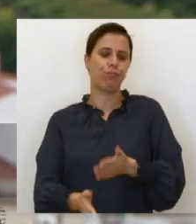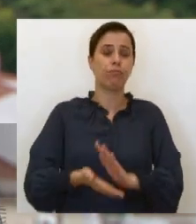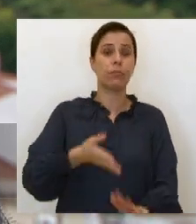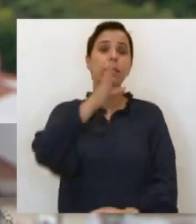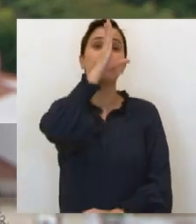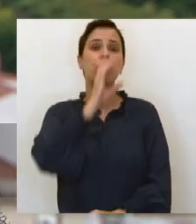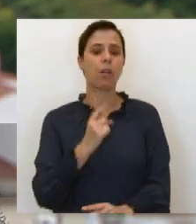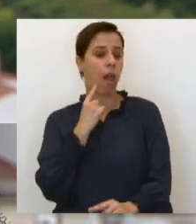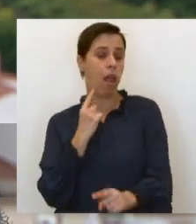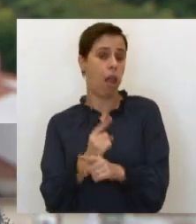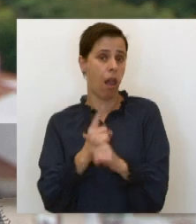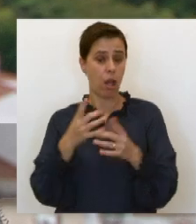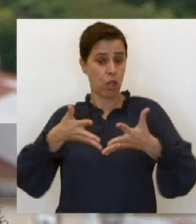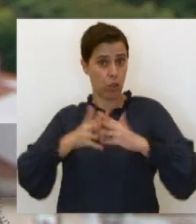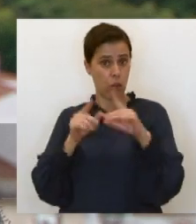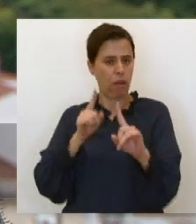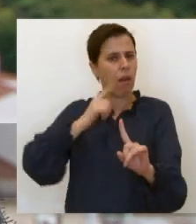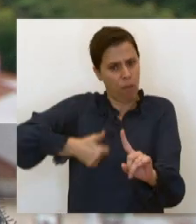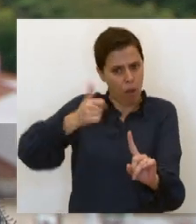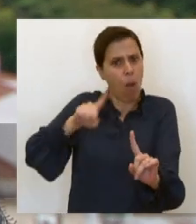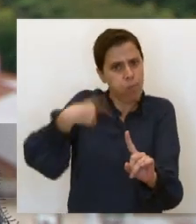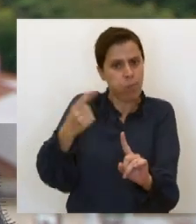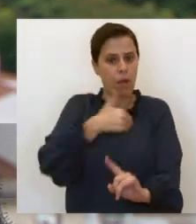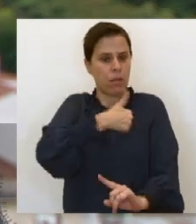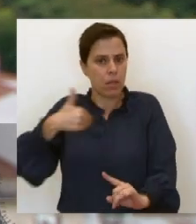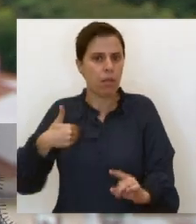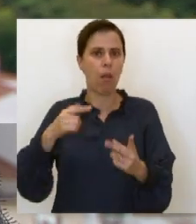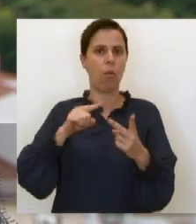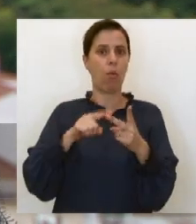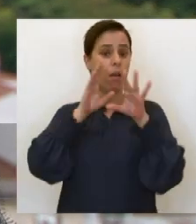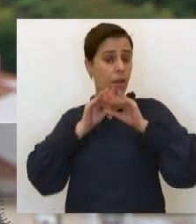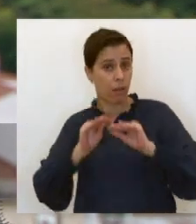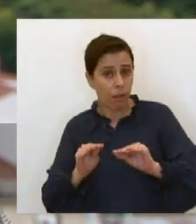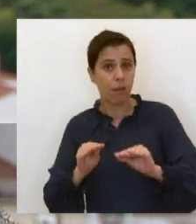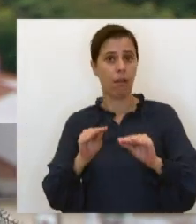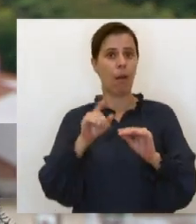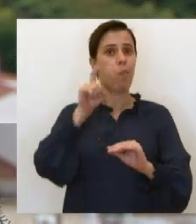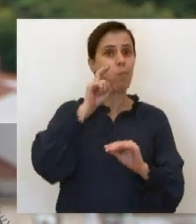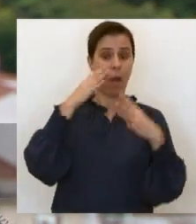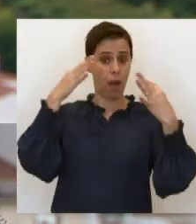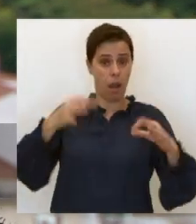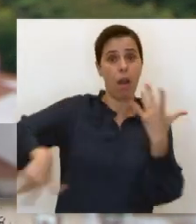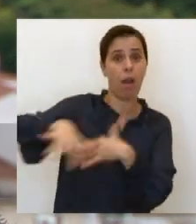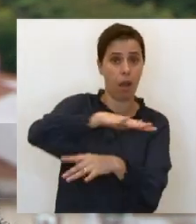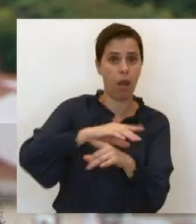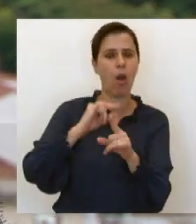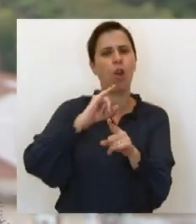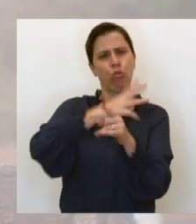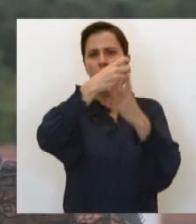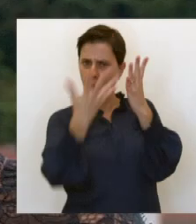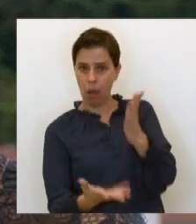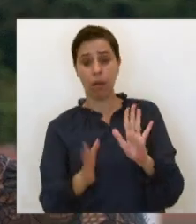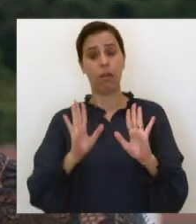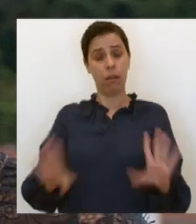do Estado em matérias que são estruturais e fundamentais, como a saúde, a educação, a conservação da natureza, entre